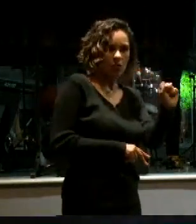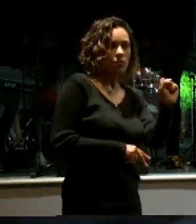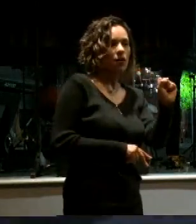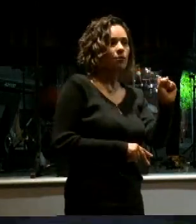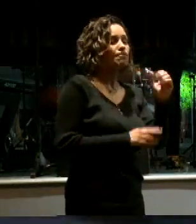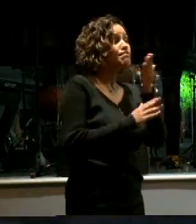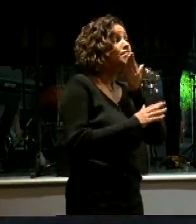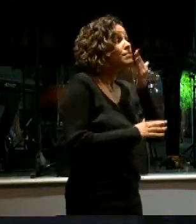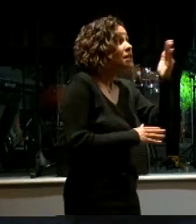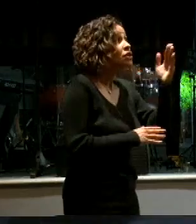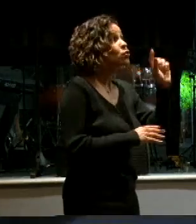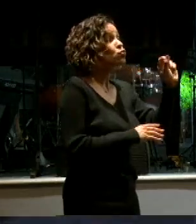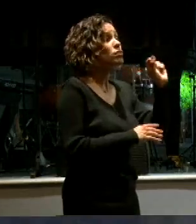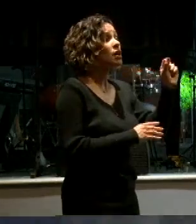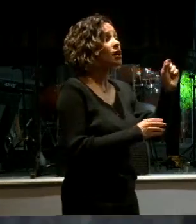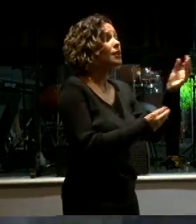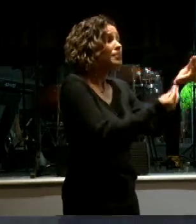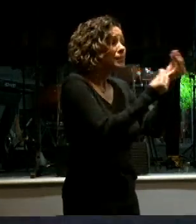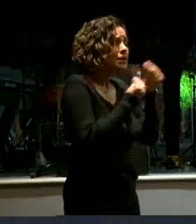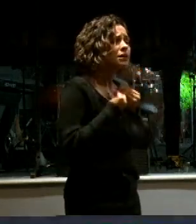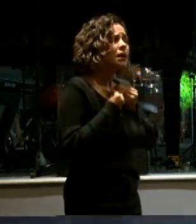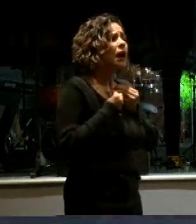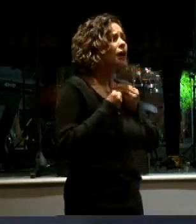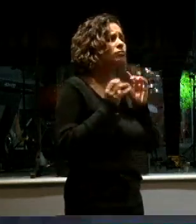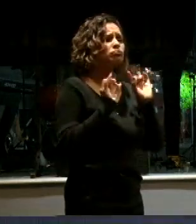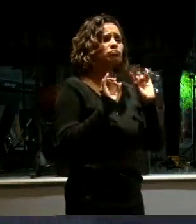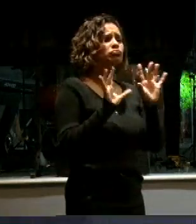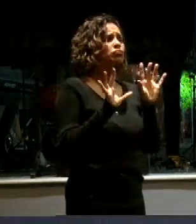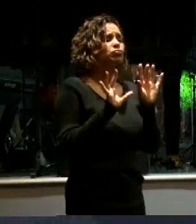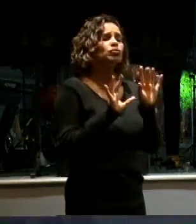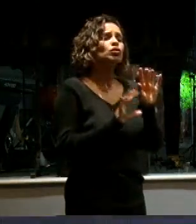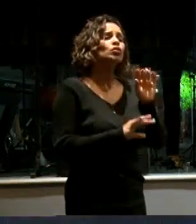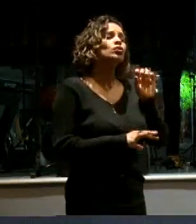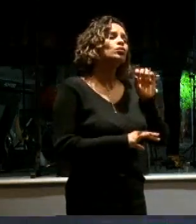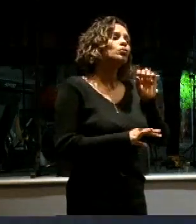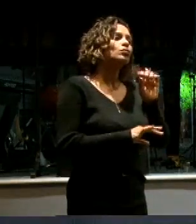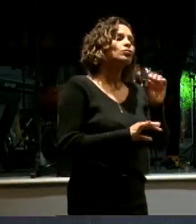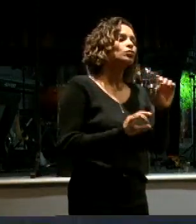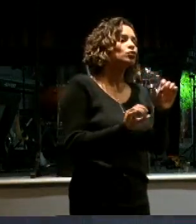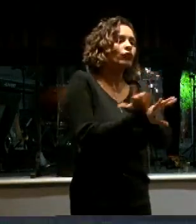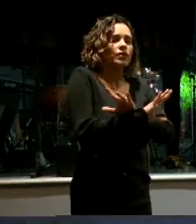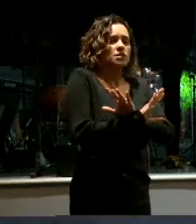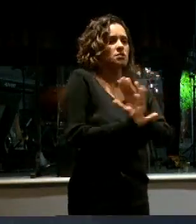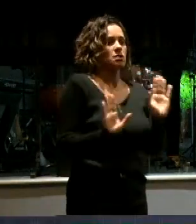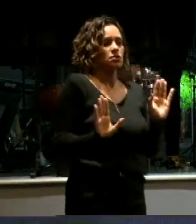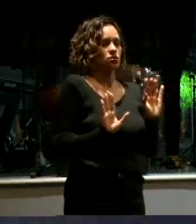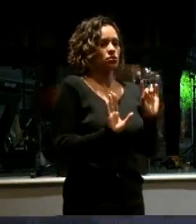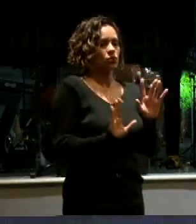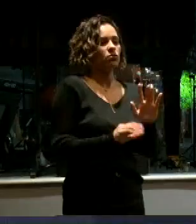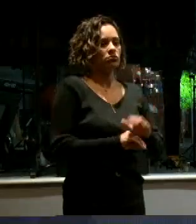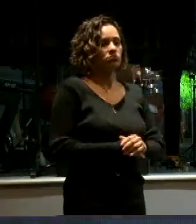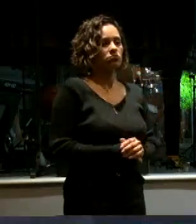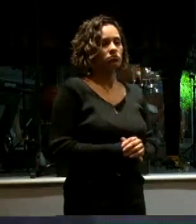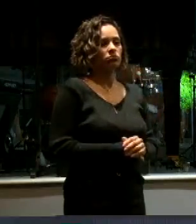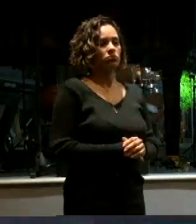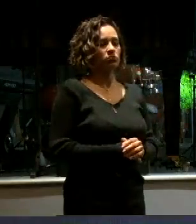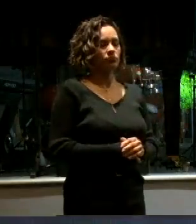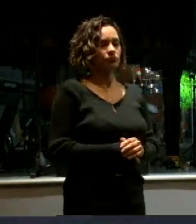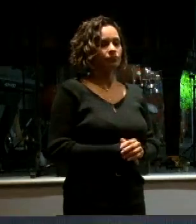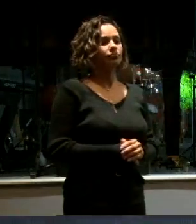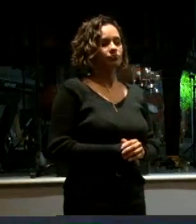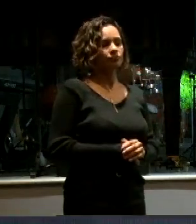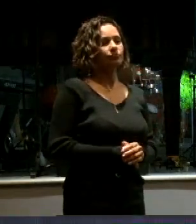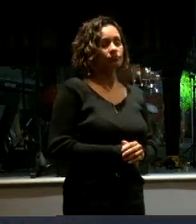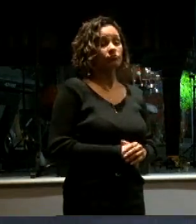ti. Mas Deus sabe qual é o equilíbrio. E o que Deus está dizendo para você hoje,